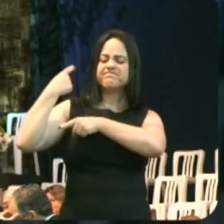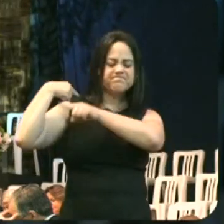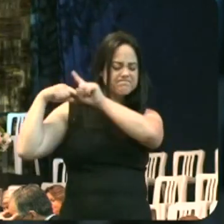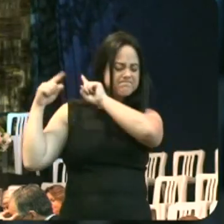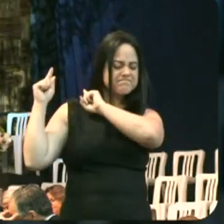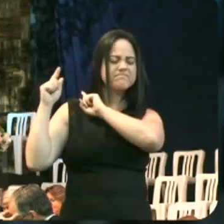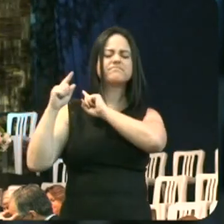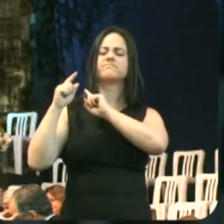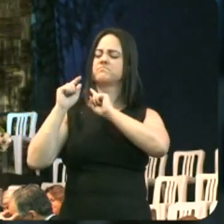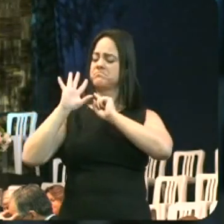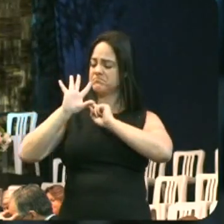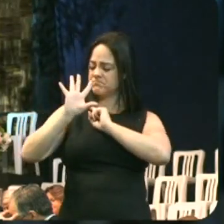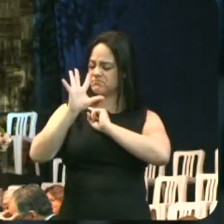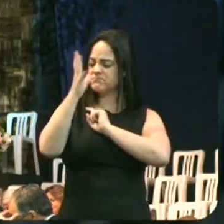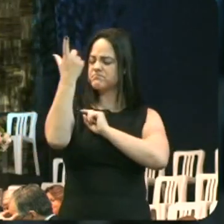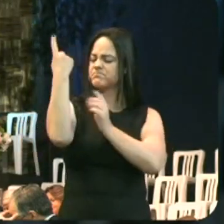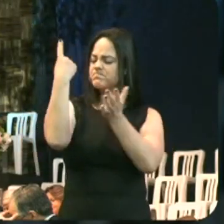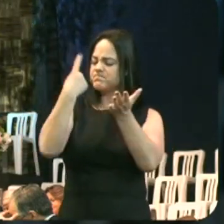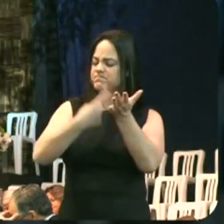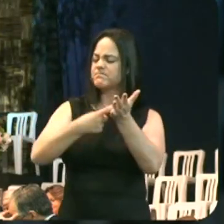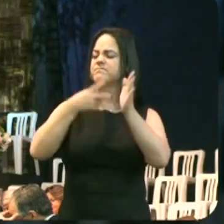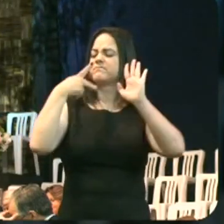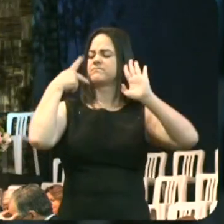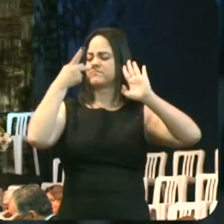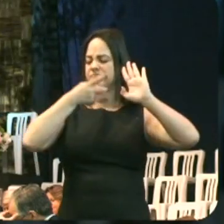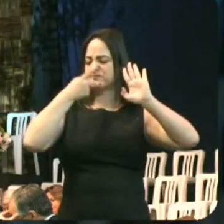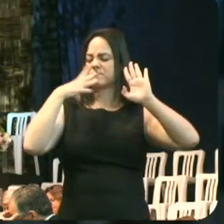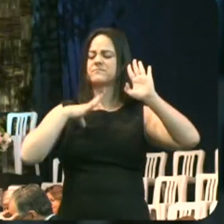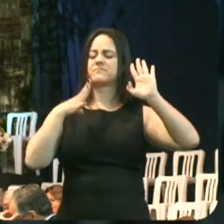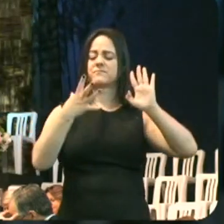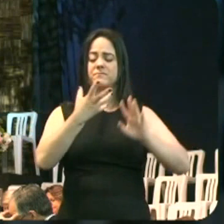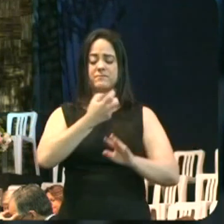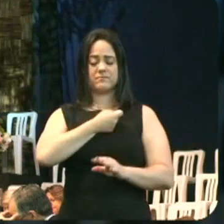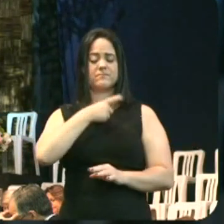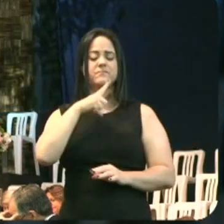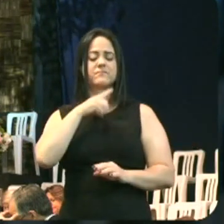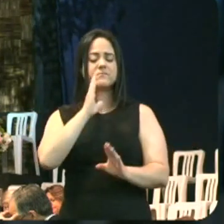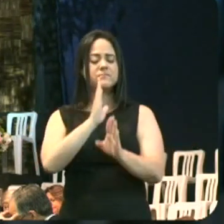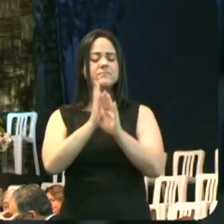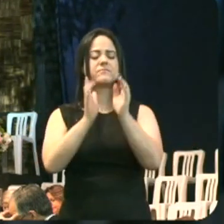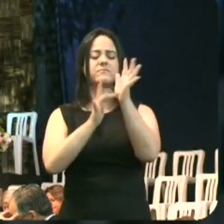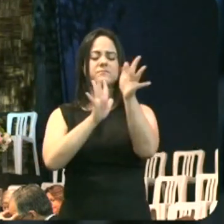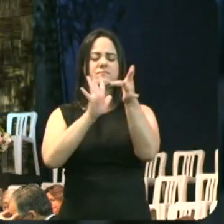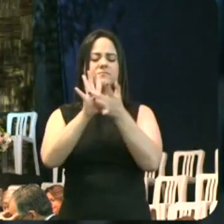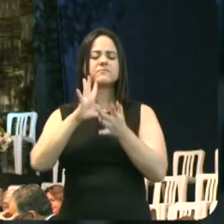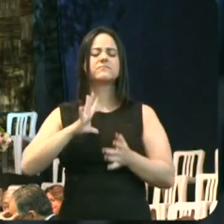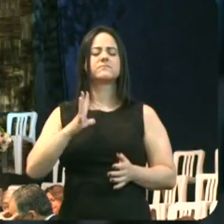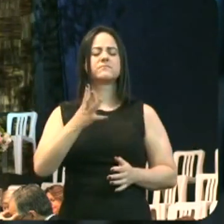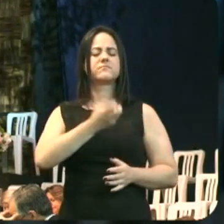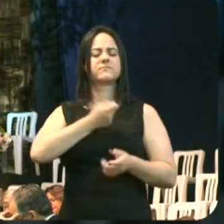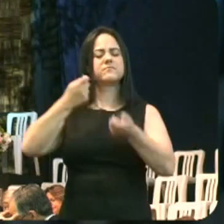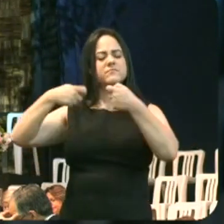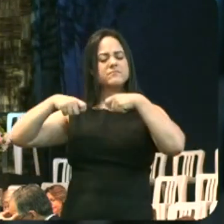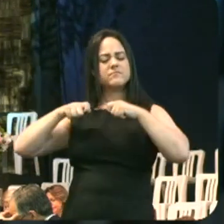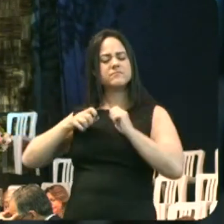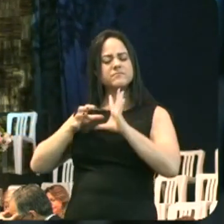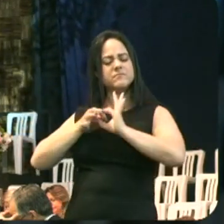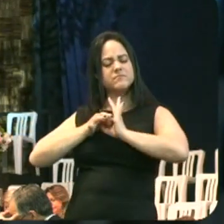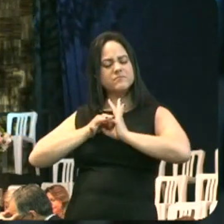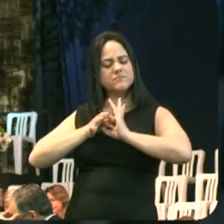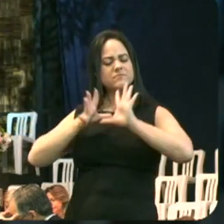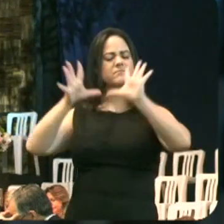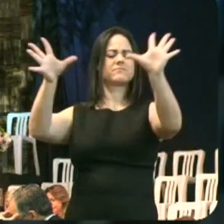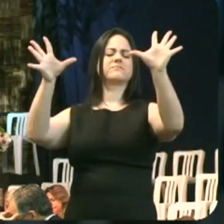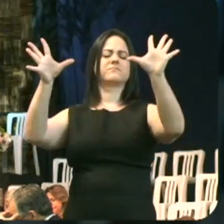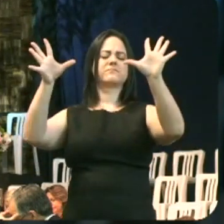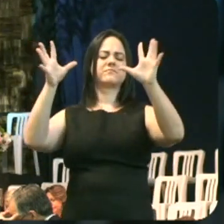se cumpriu, e salvação veio através dele, salvação que nos livra das correntes, como a